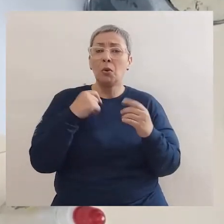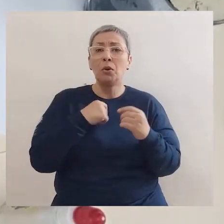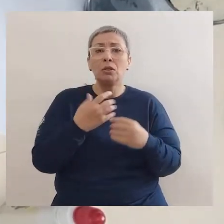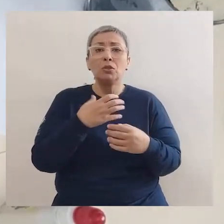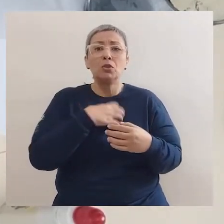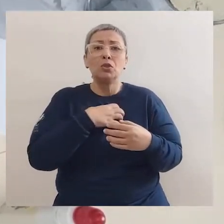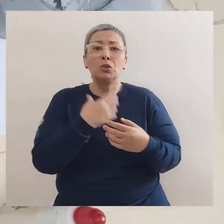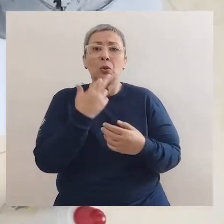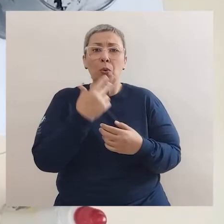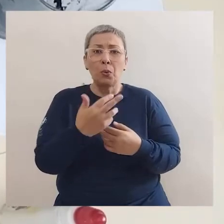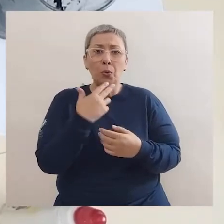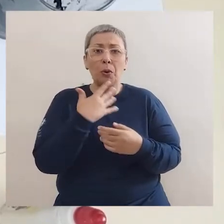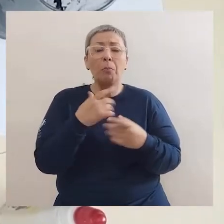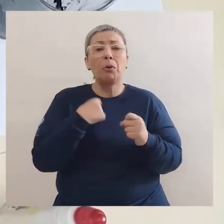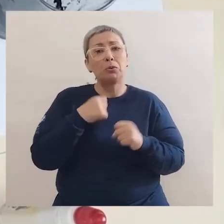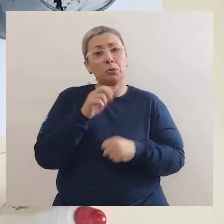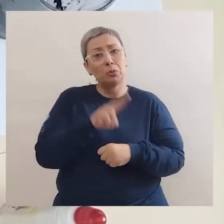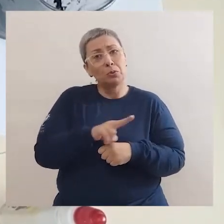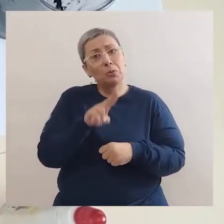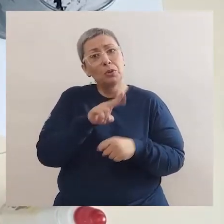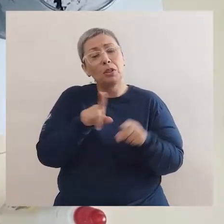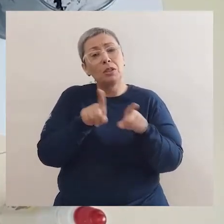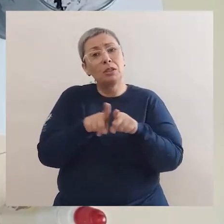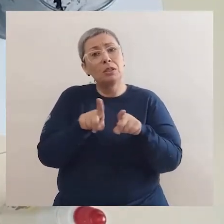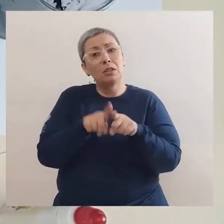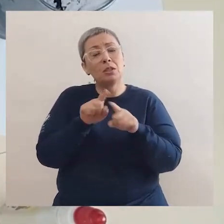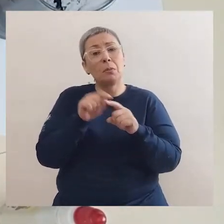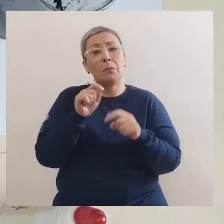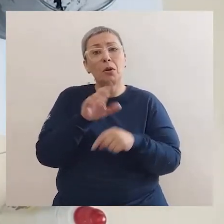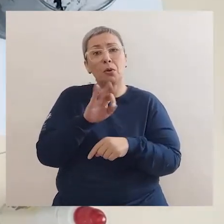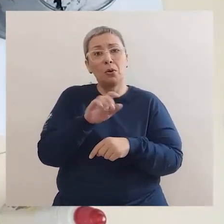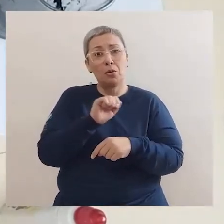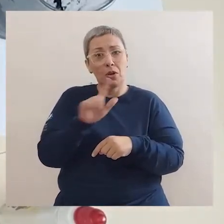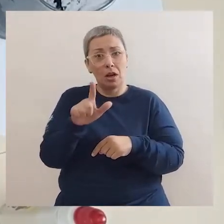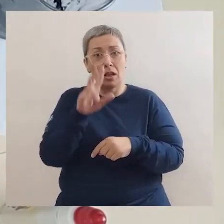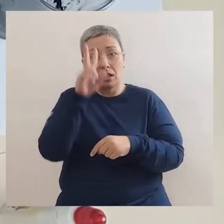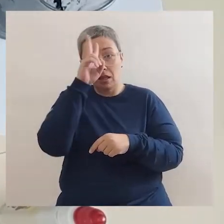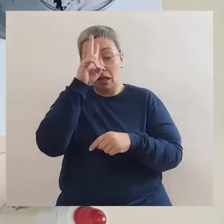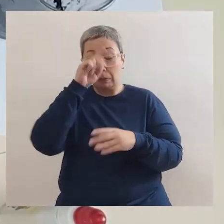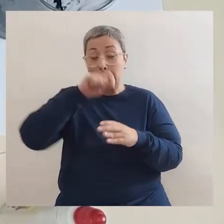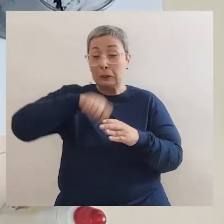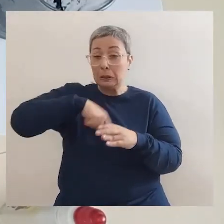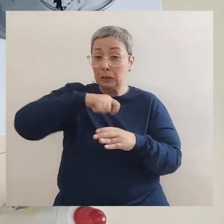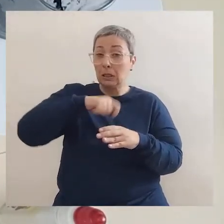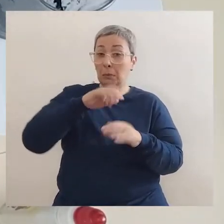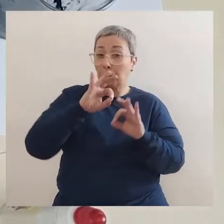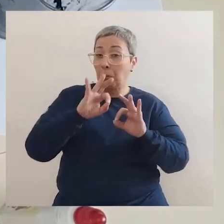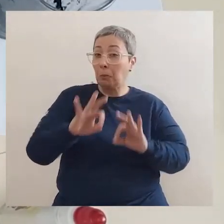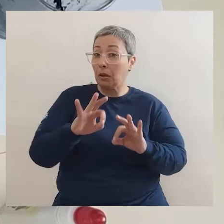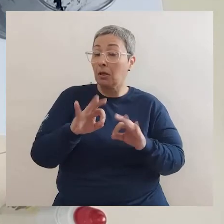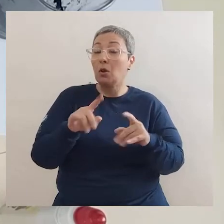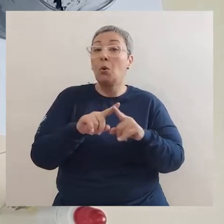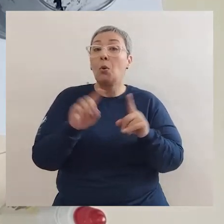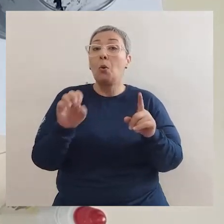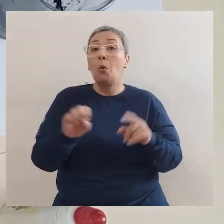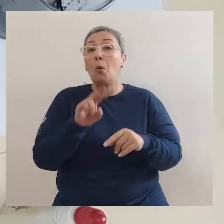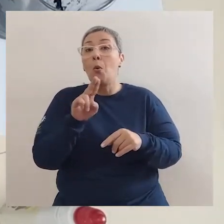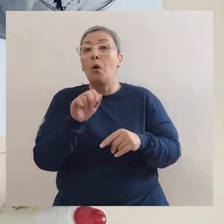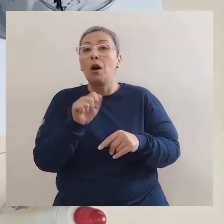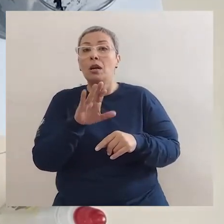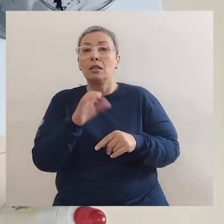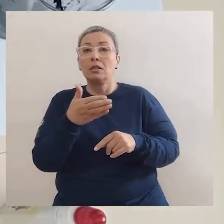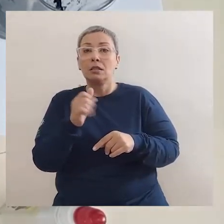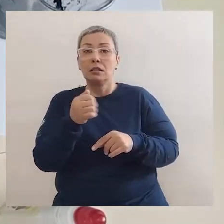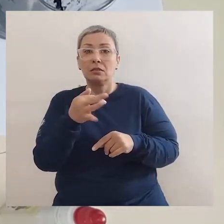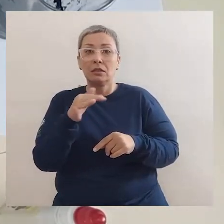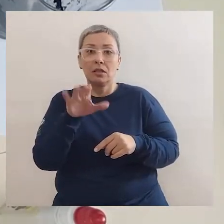pigmento, ok? Pode usar também o coloral, lembra que tem que dissolver bastante, ou o açafrão,